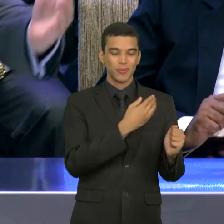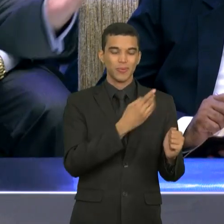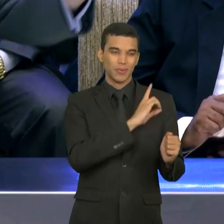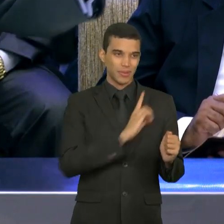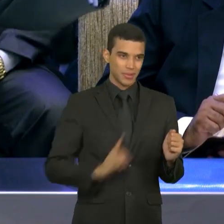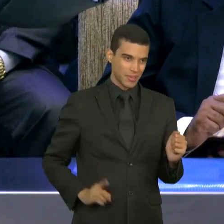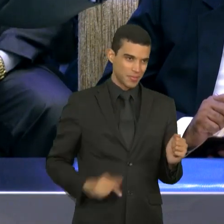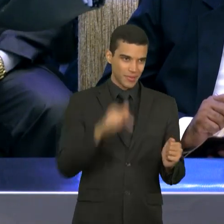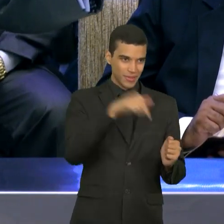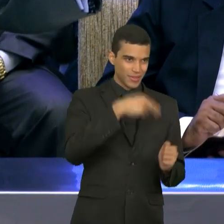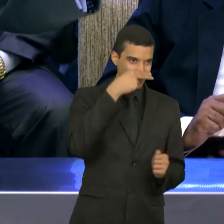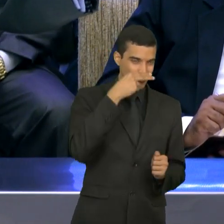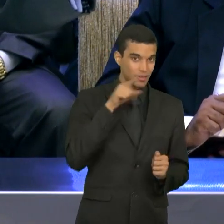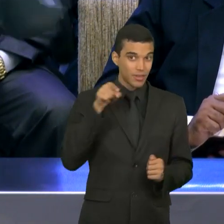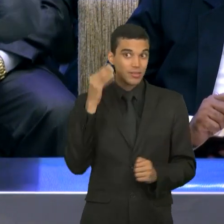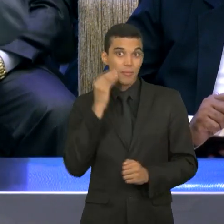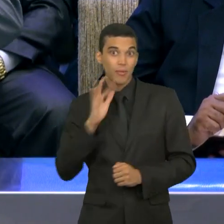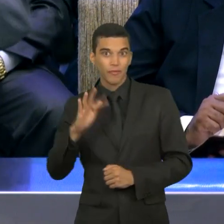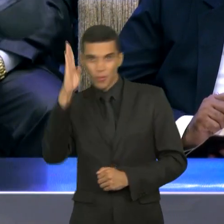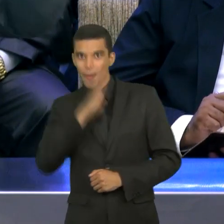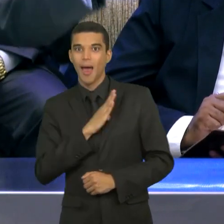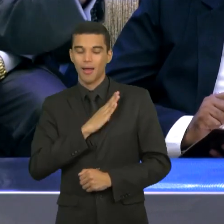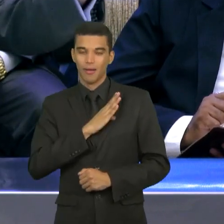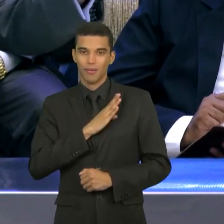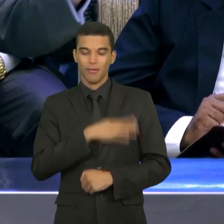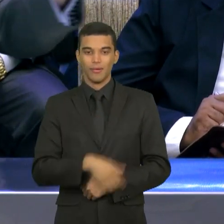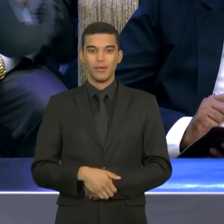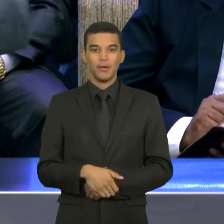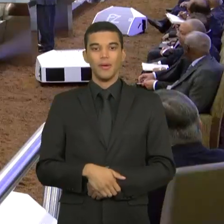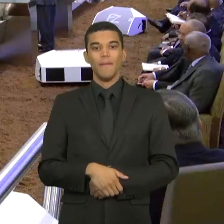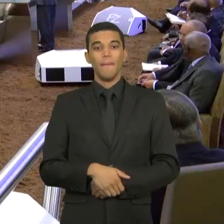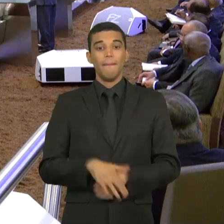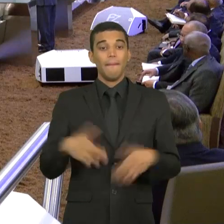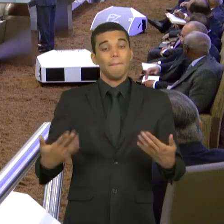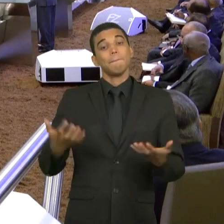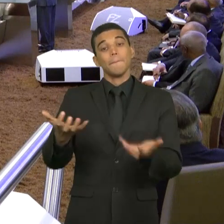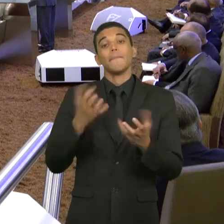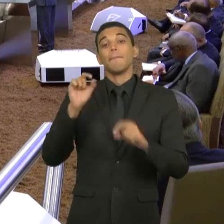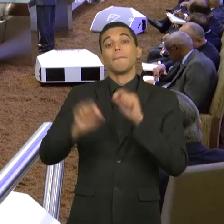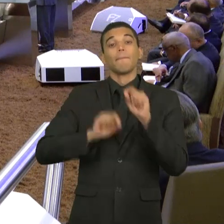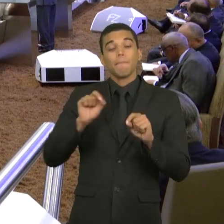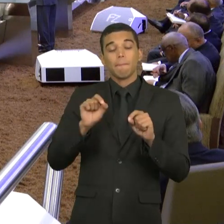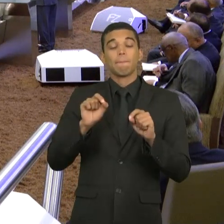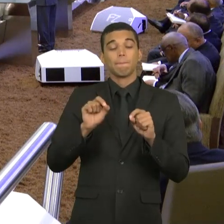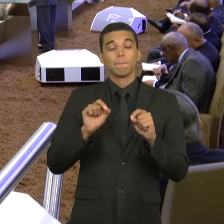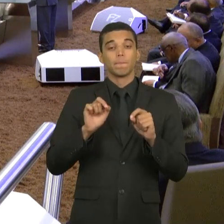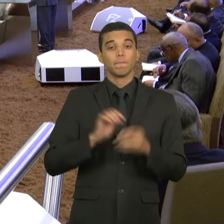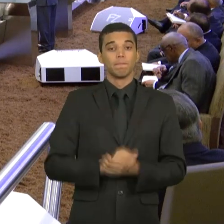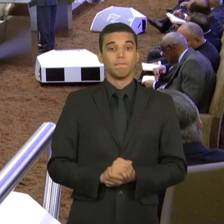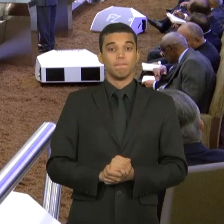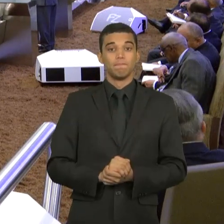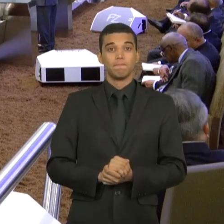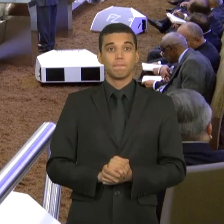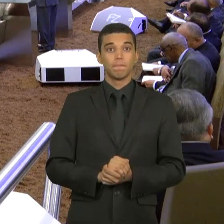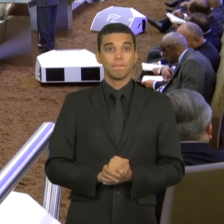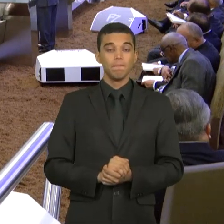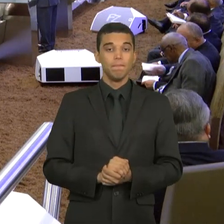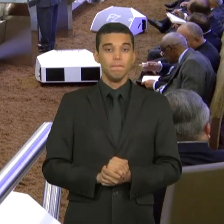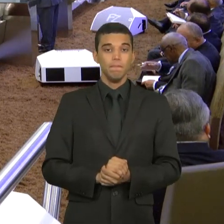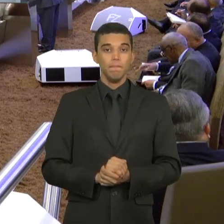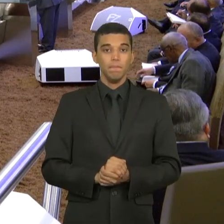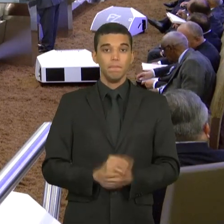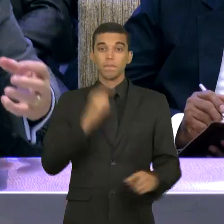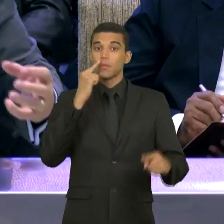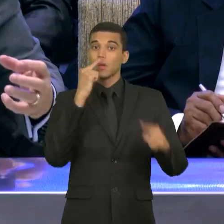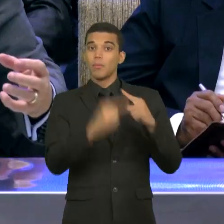Então o que acontece eles queriam tirar e tiraram da escola pública o currículo